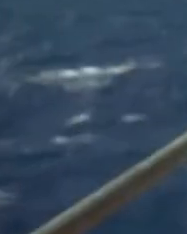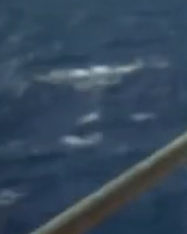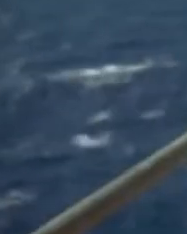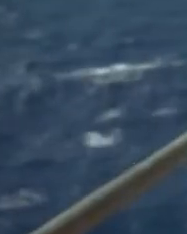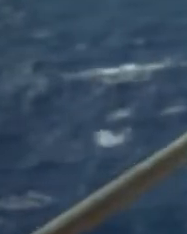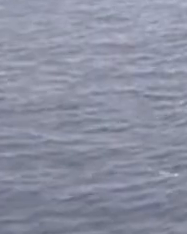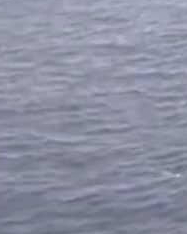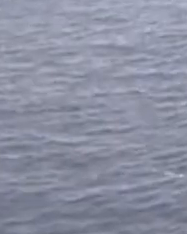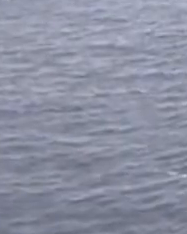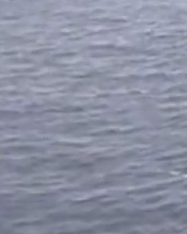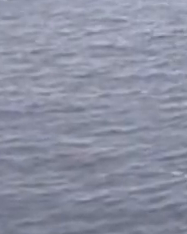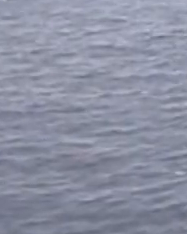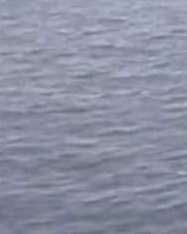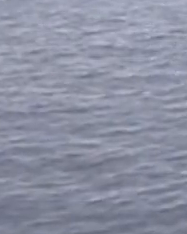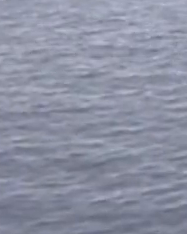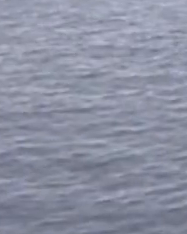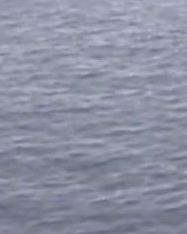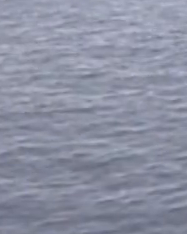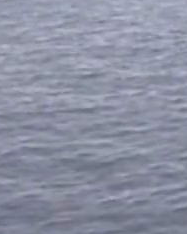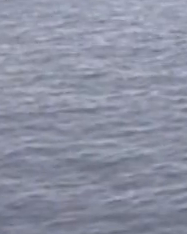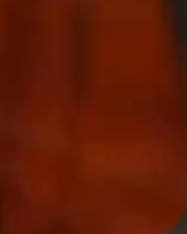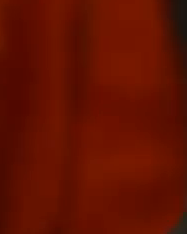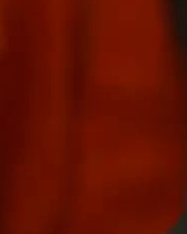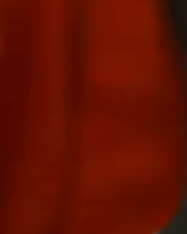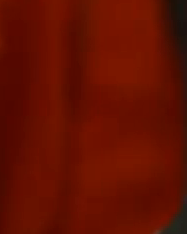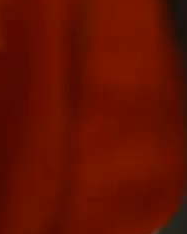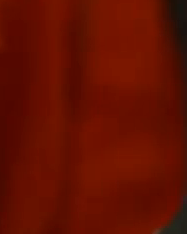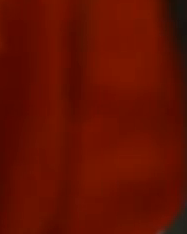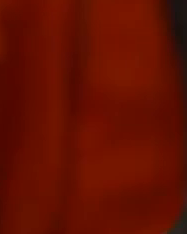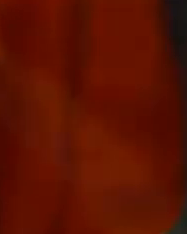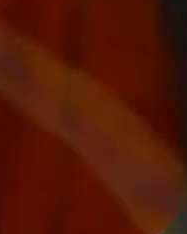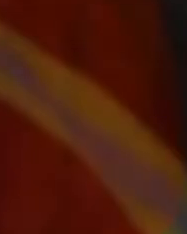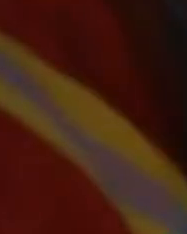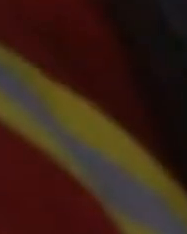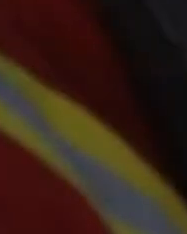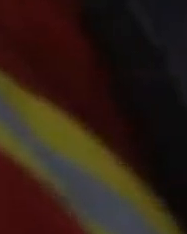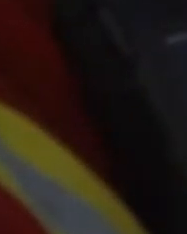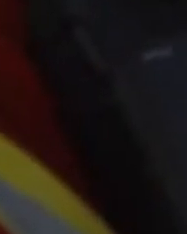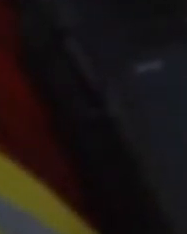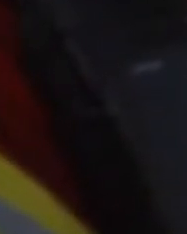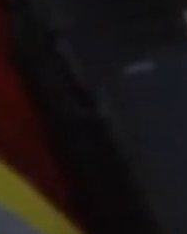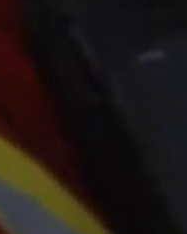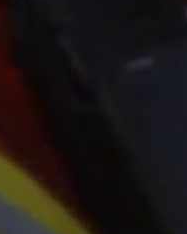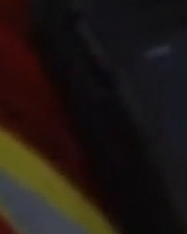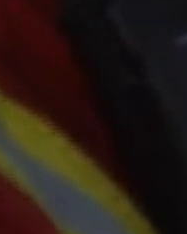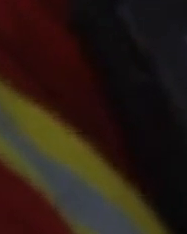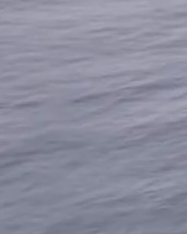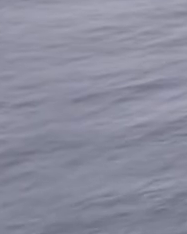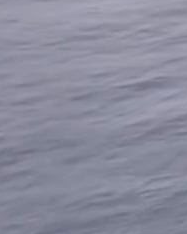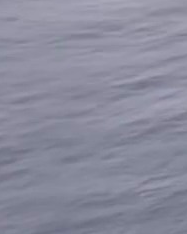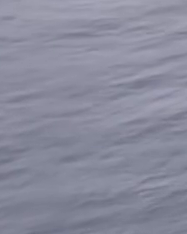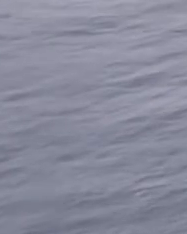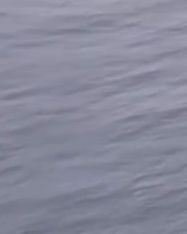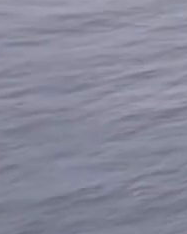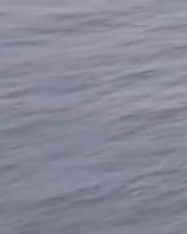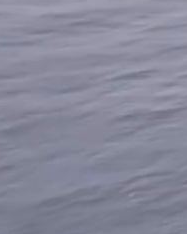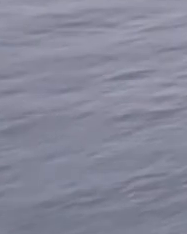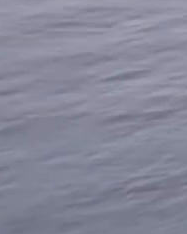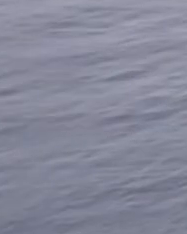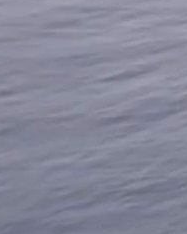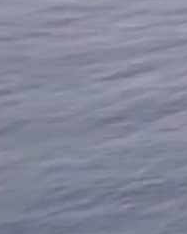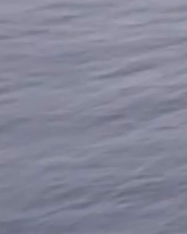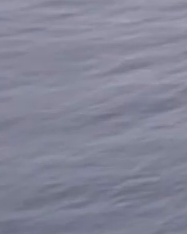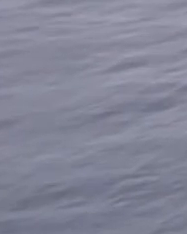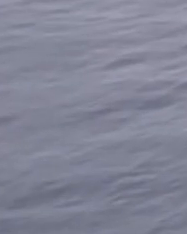O volume foi de 2 milhões e 800 mil barris de óleo equivalente por dia. Em relação a maio de 2015,